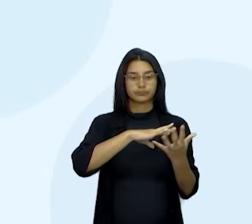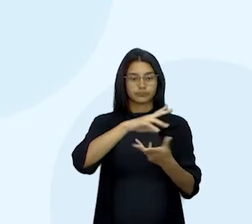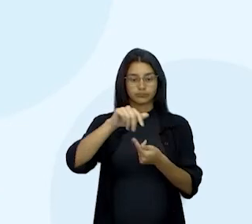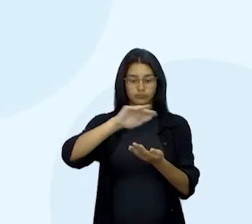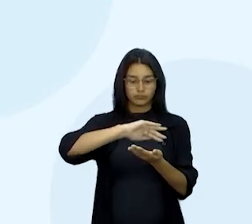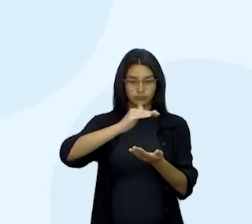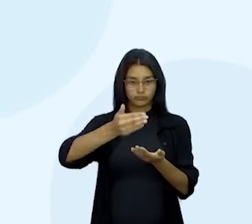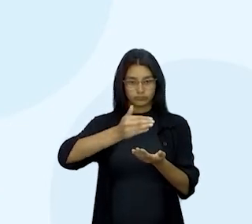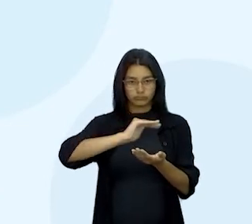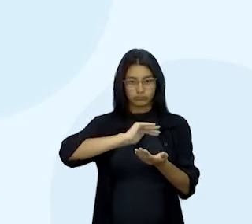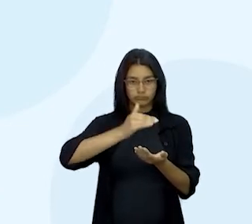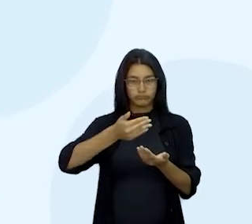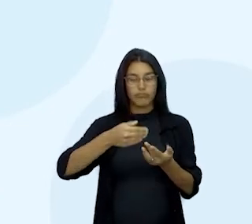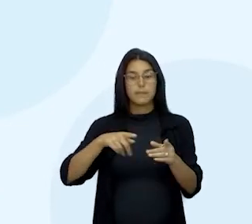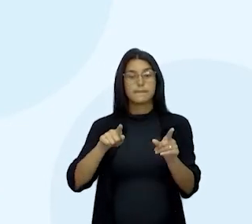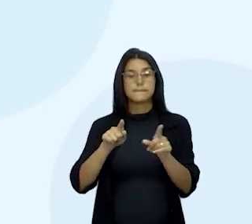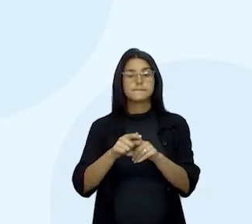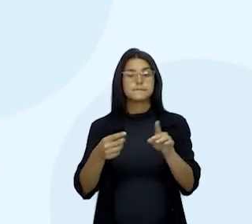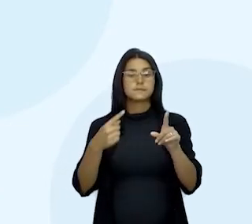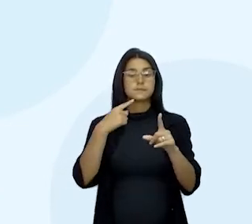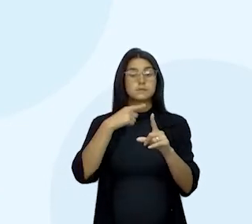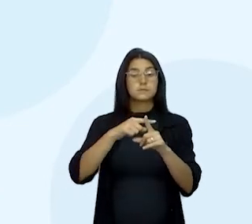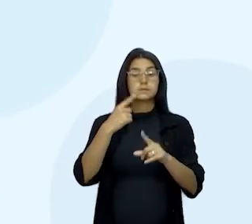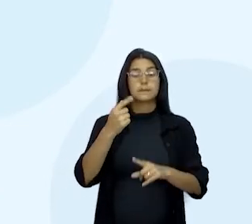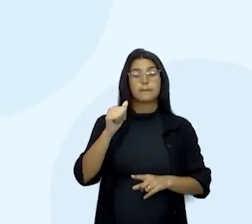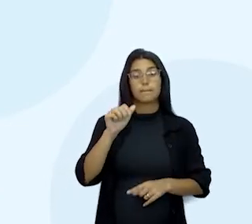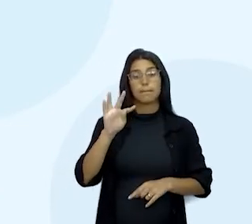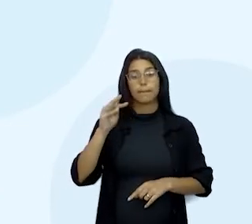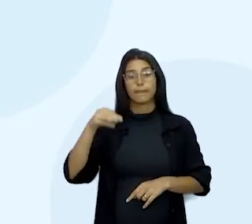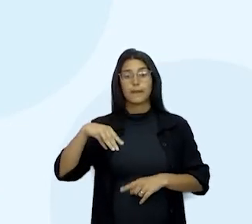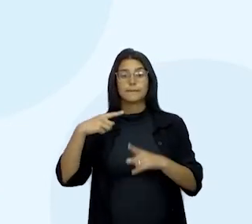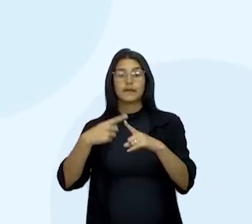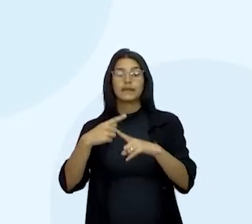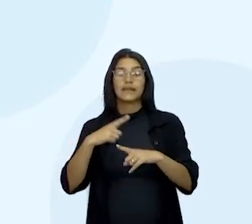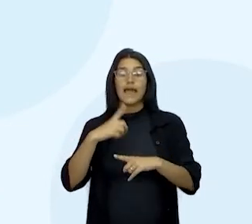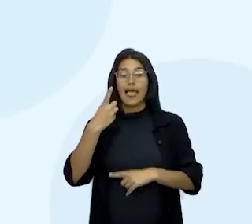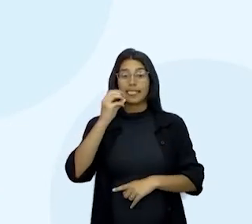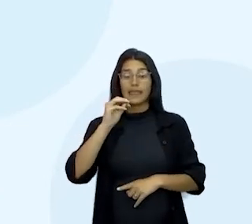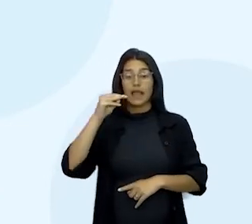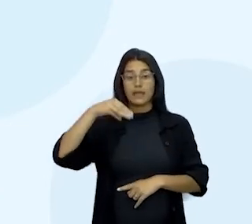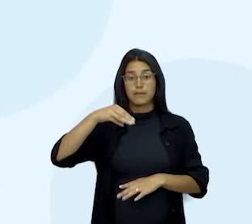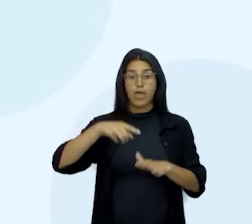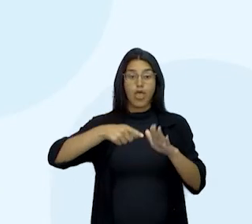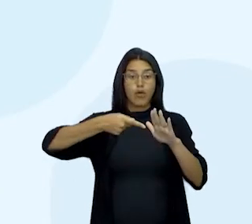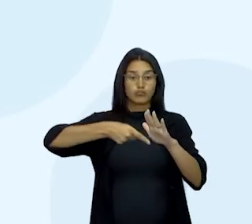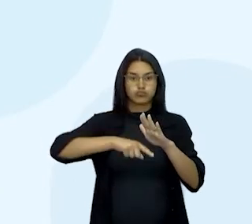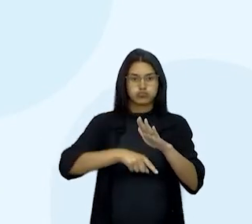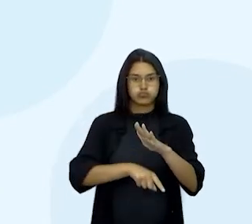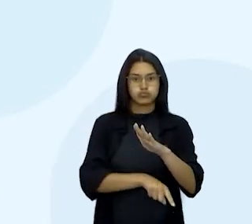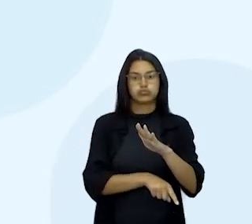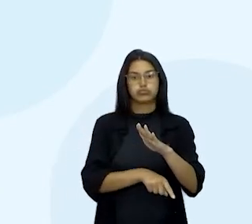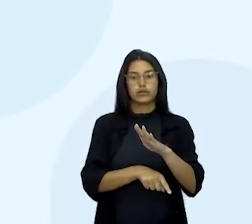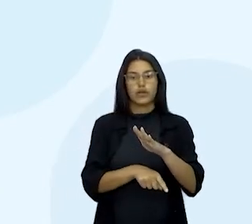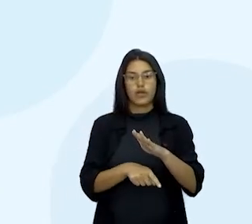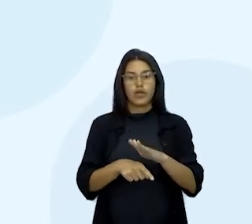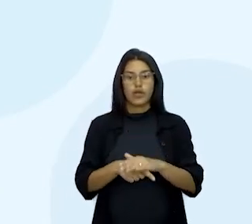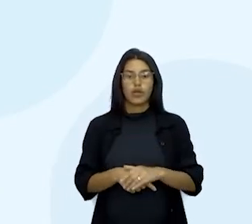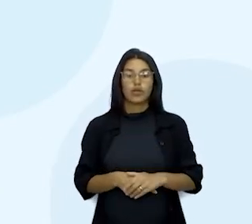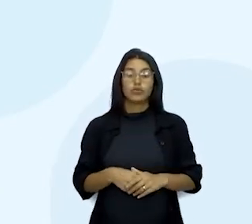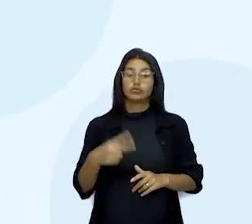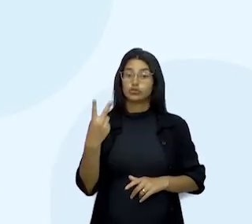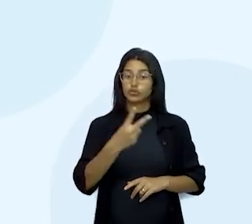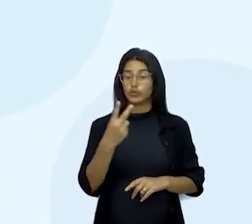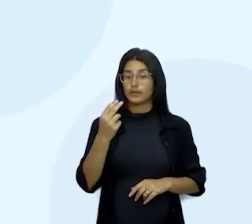mesmo. E mais 1 atm porque você está a 10 metros de profundidade. Então, você está numa pressão de